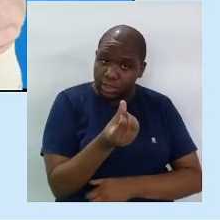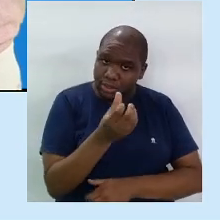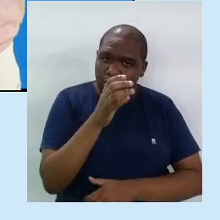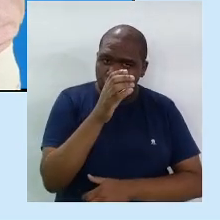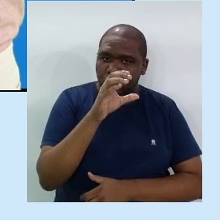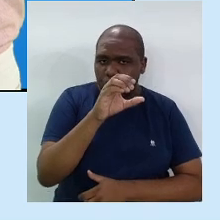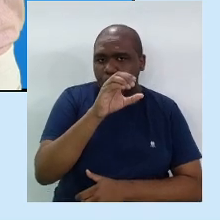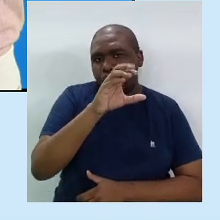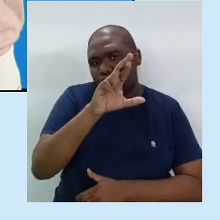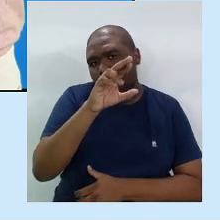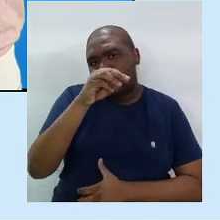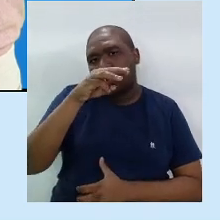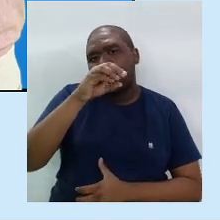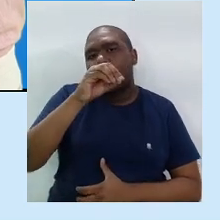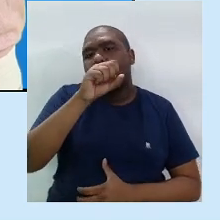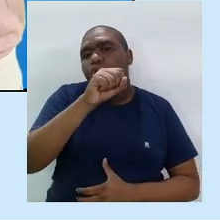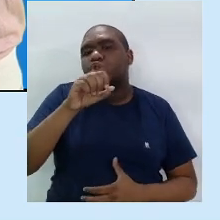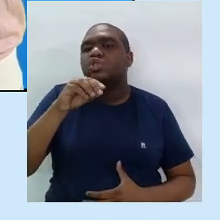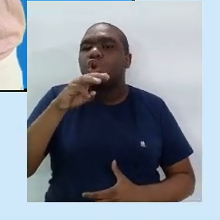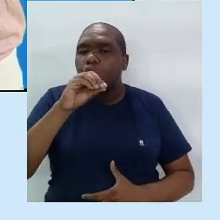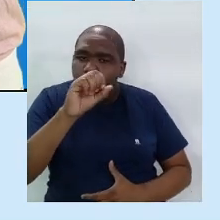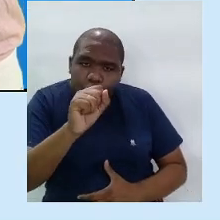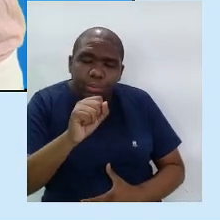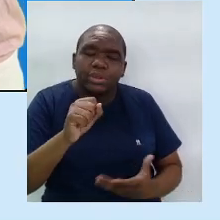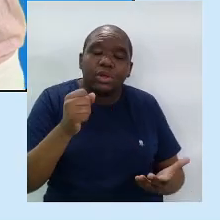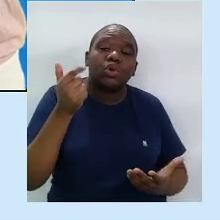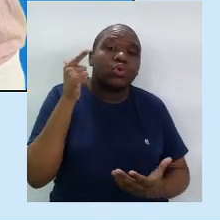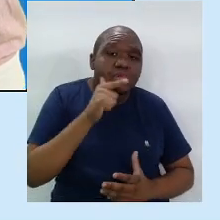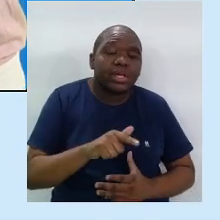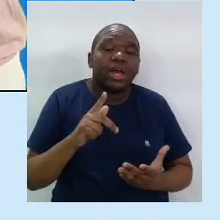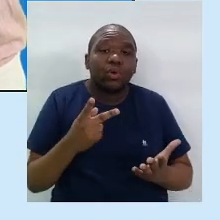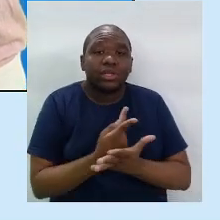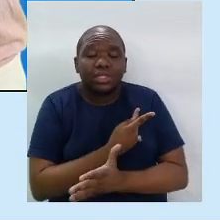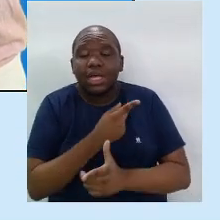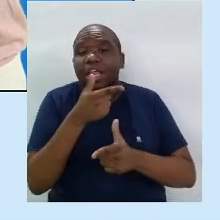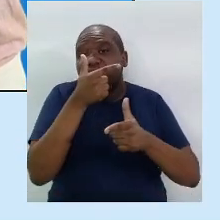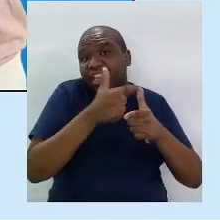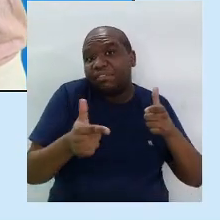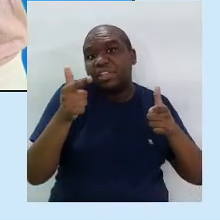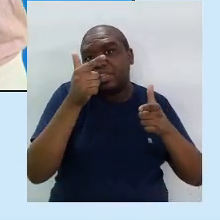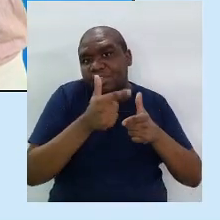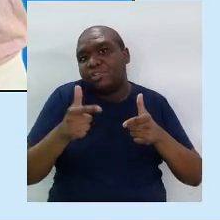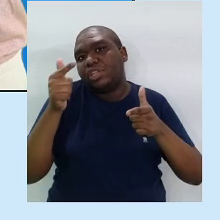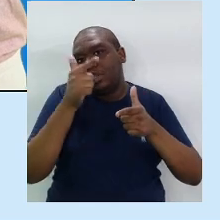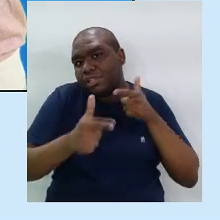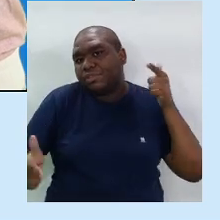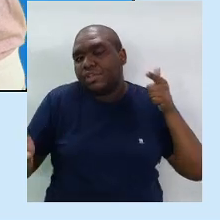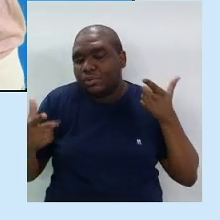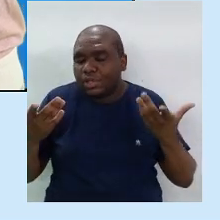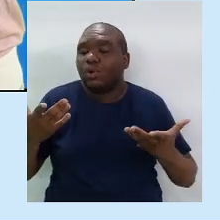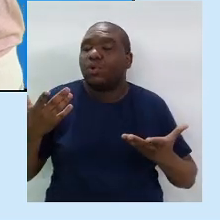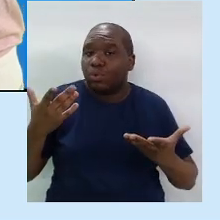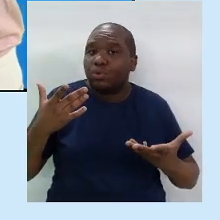Então ela vai passar ali por sucessivas divisões. O que é que vai acontecer? Os cromossomos eles são divididos